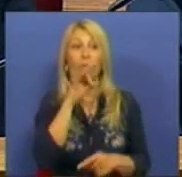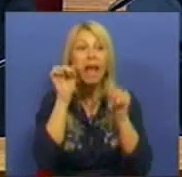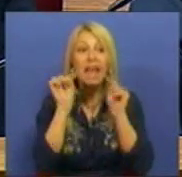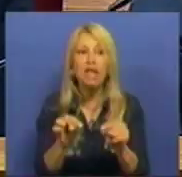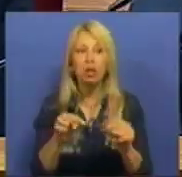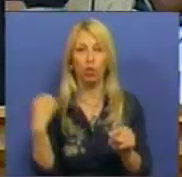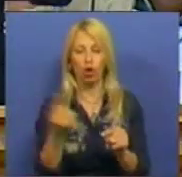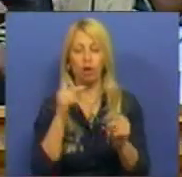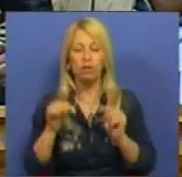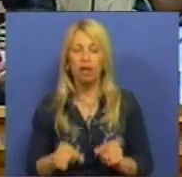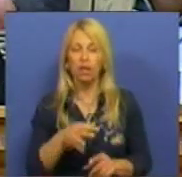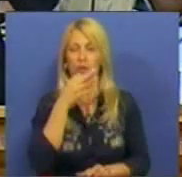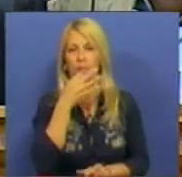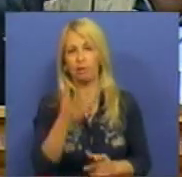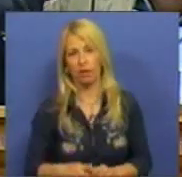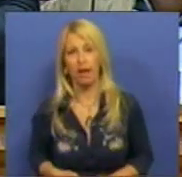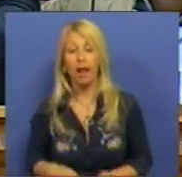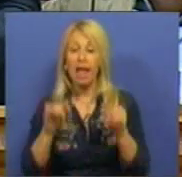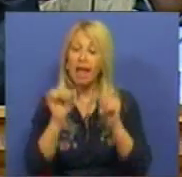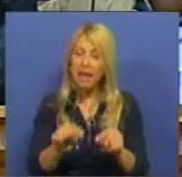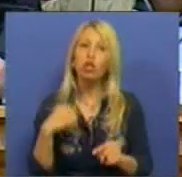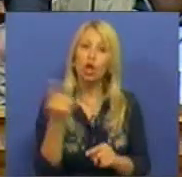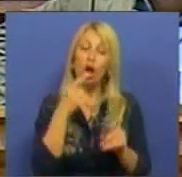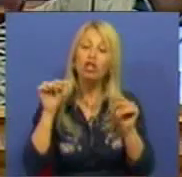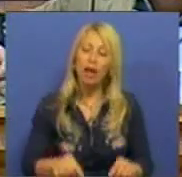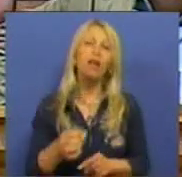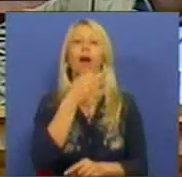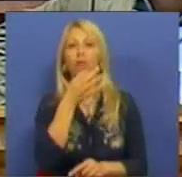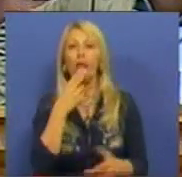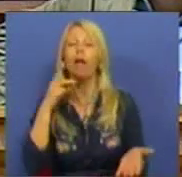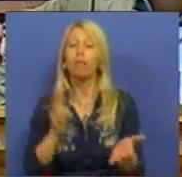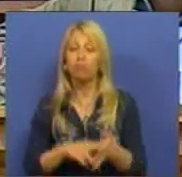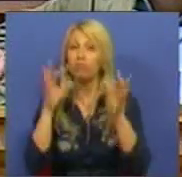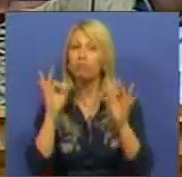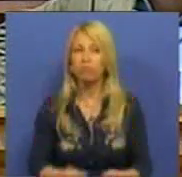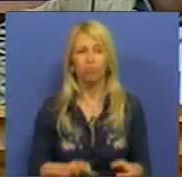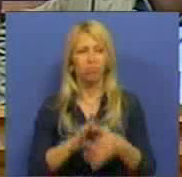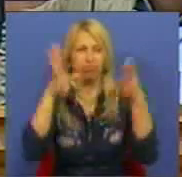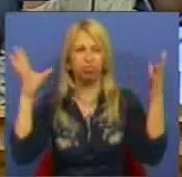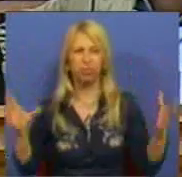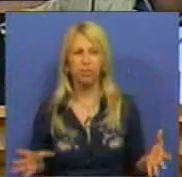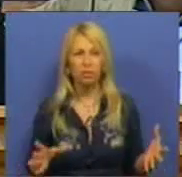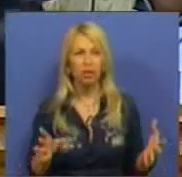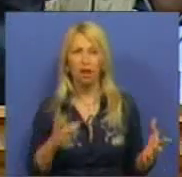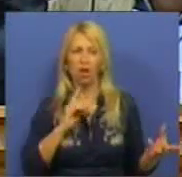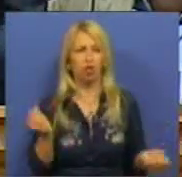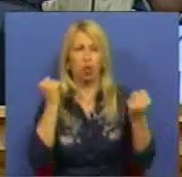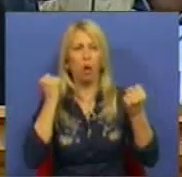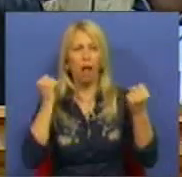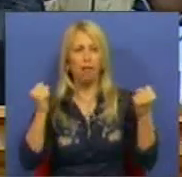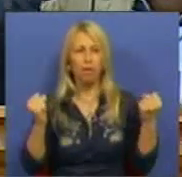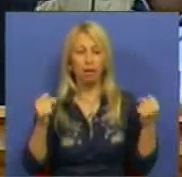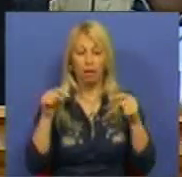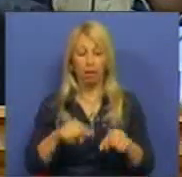falar. É disso que nós estamos aqui a falar. Acho verdadeiramente impróprio, acho verdadeiramente chocante que